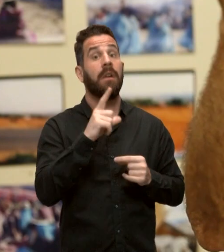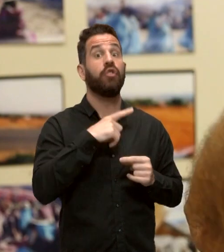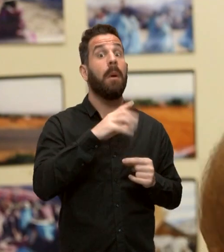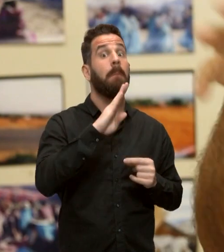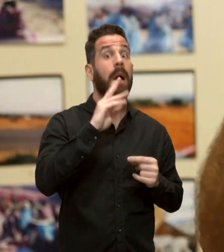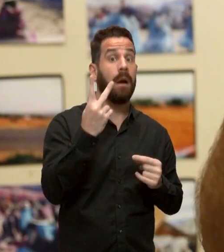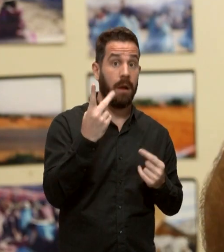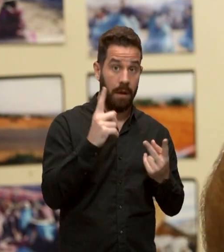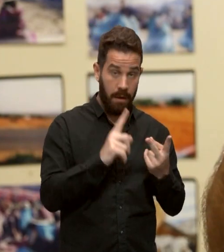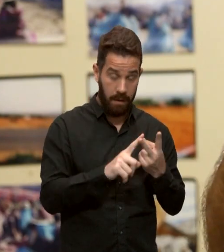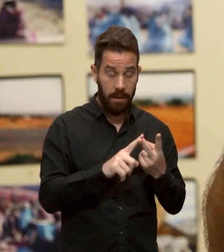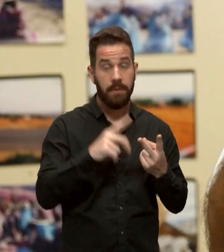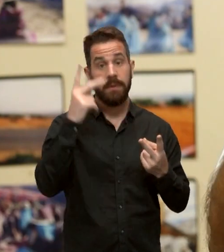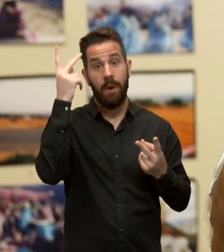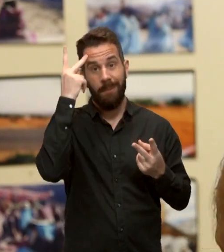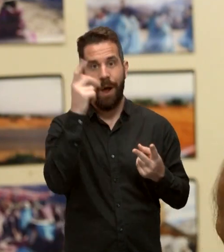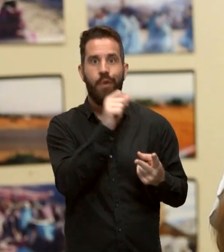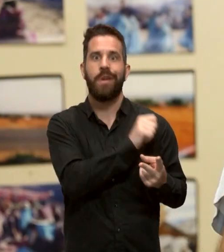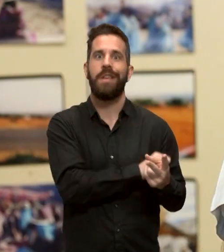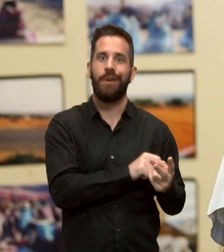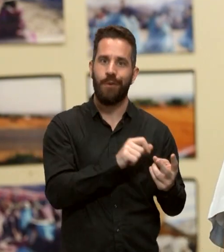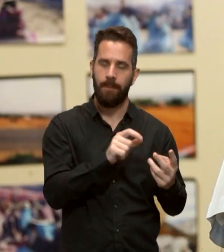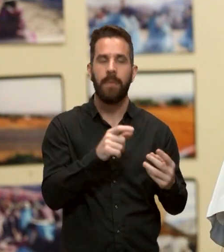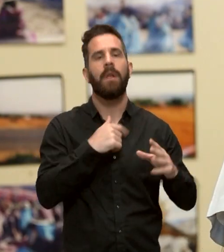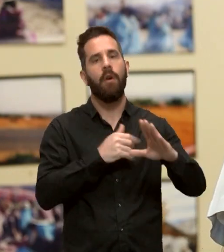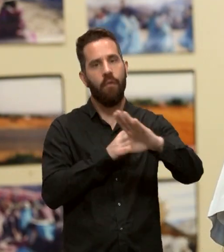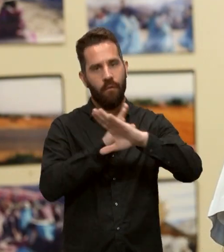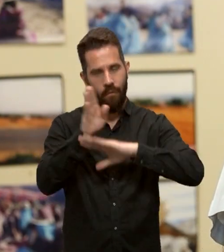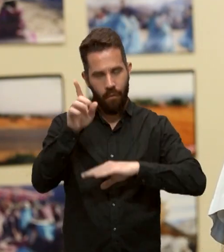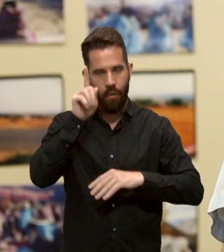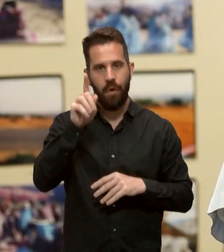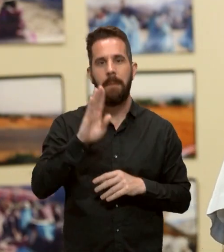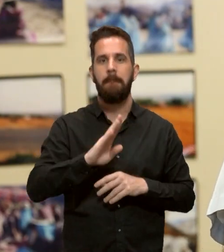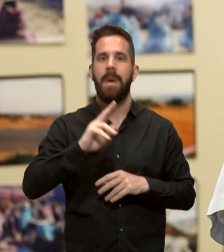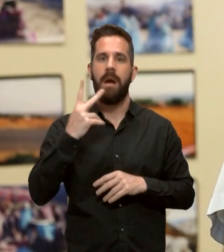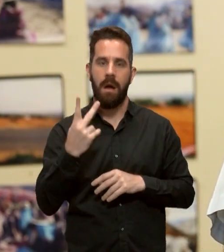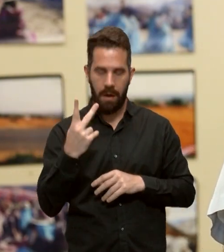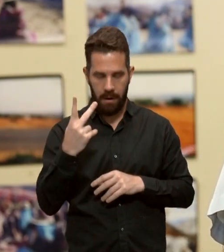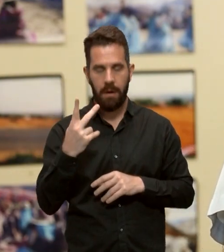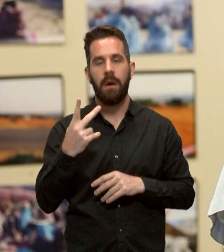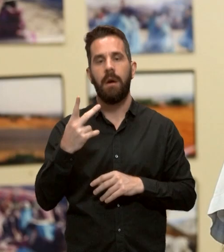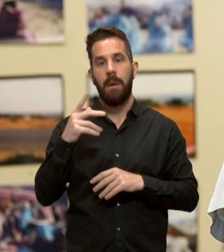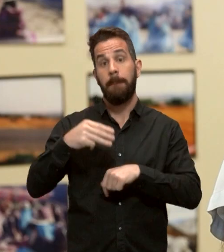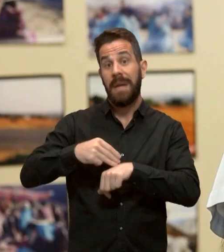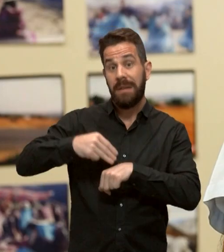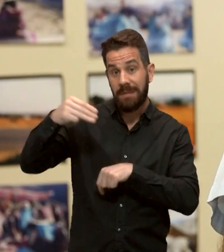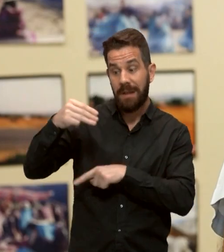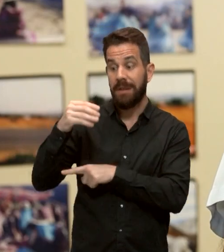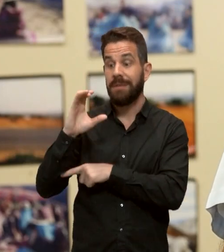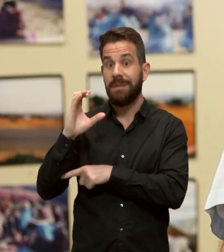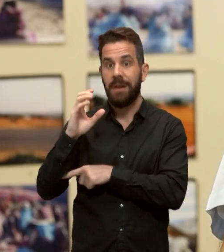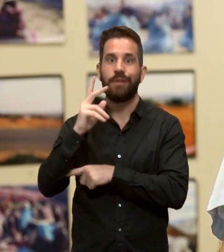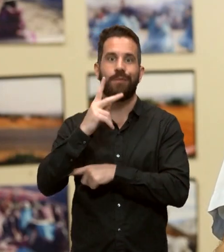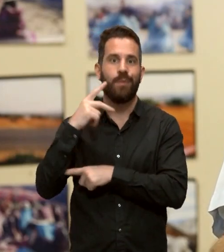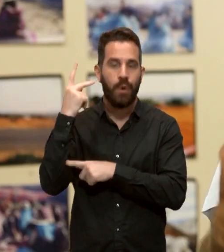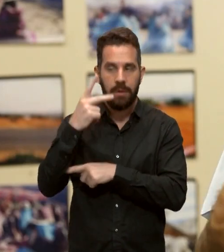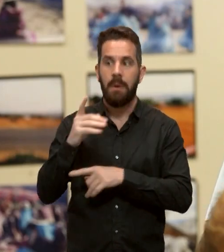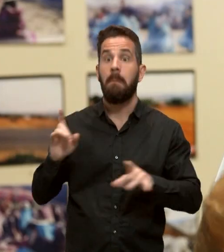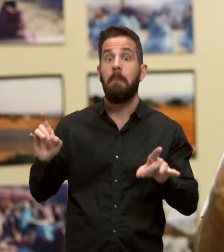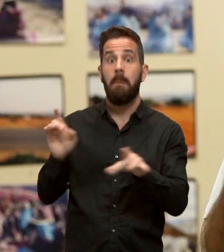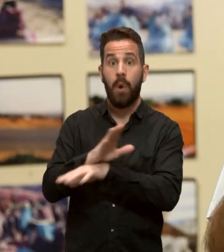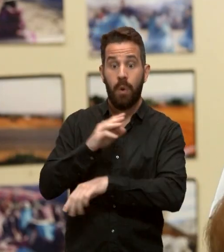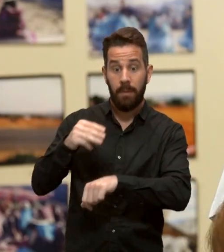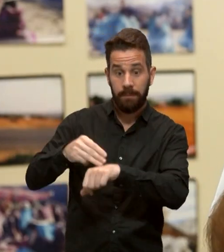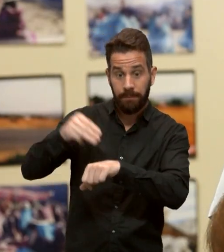Rio, praticamente. Então eu fui para Belo Horizonte, fiz mestrado em ciência política, e depois que eu terminei o mestrado, antes